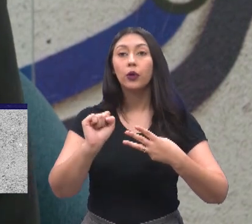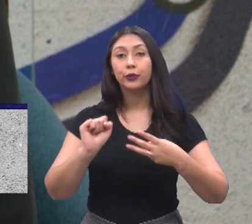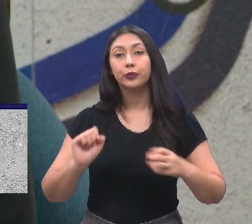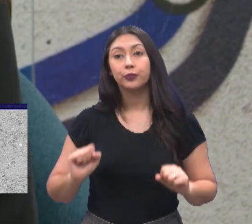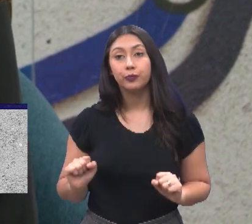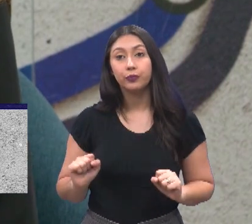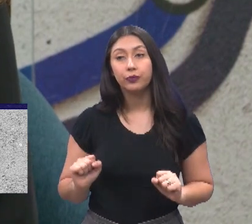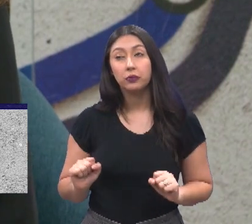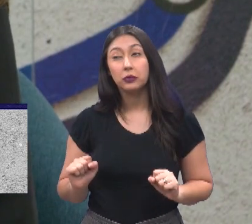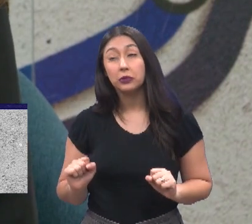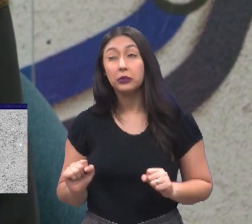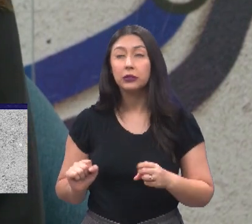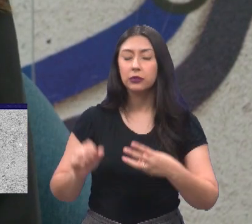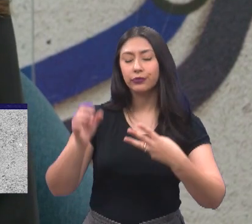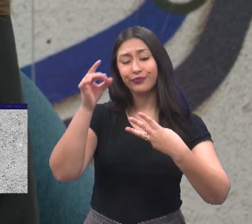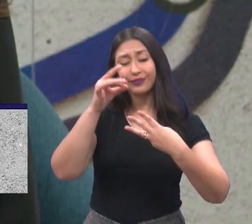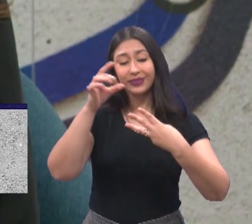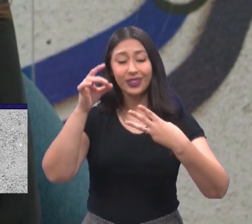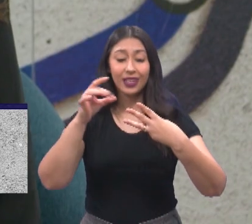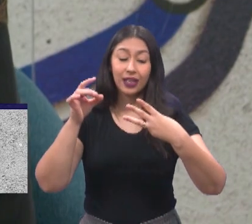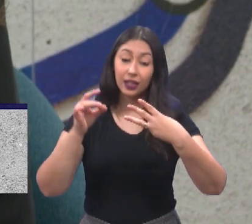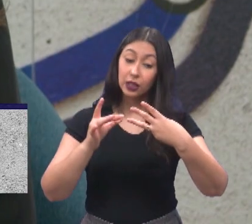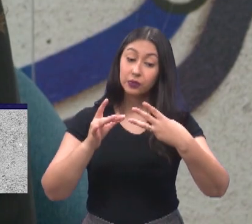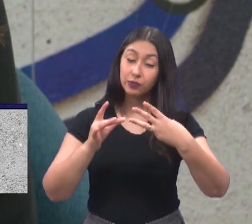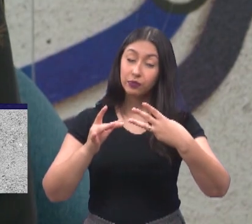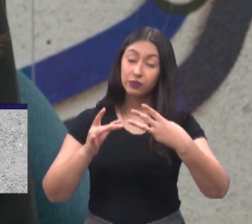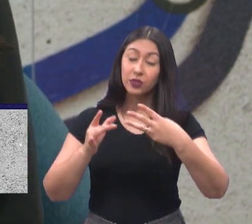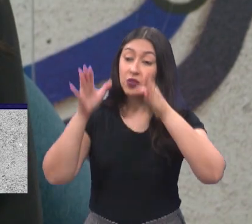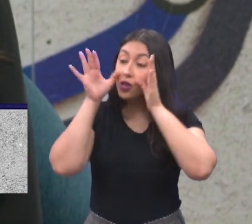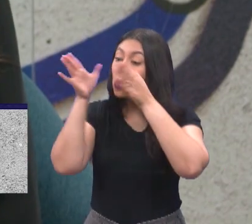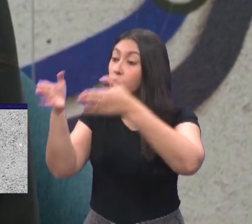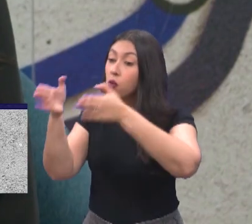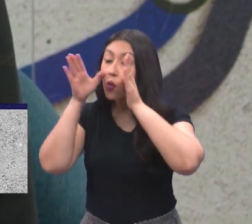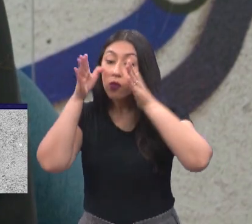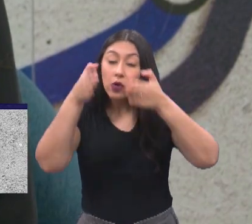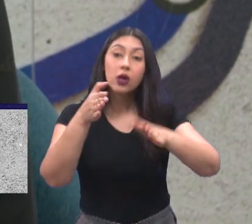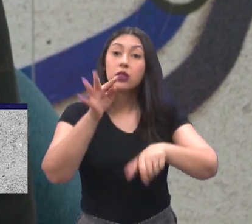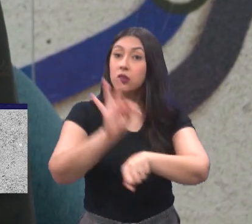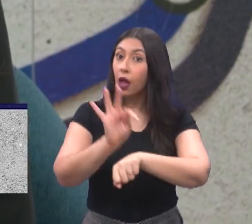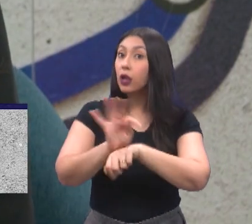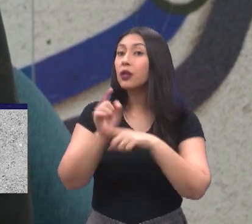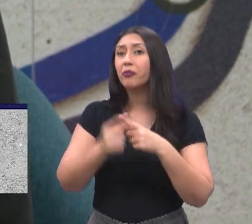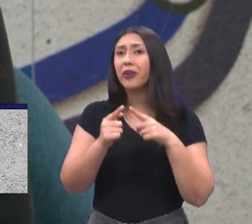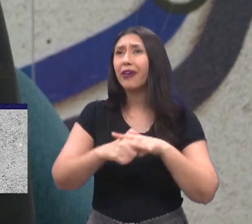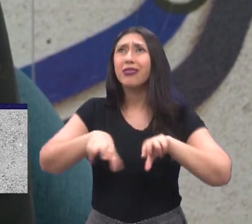aí de cada um vai se aperfeiçoando dentro das técnicas, porque são muitas técnicas,